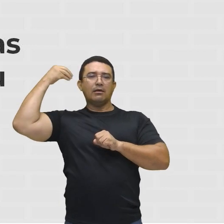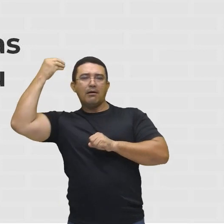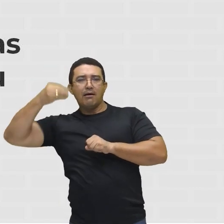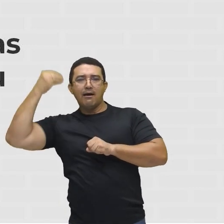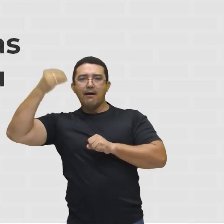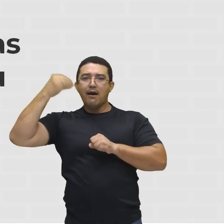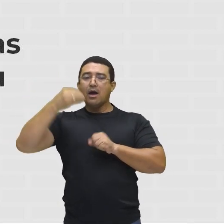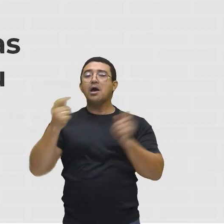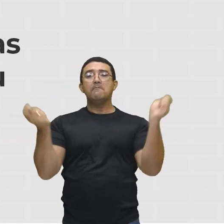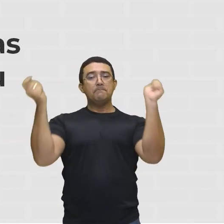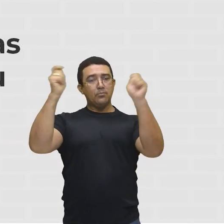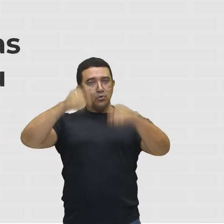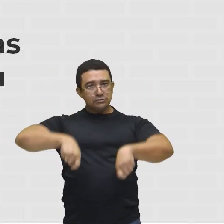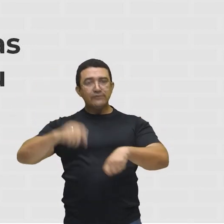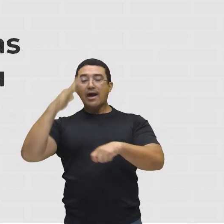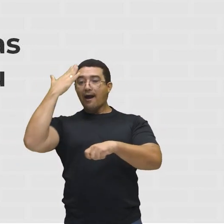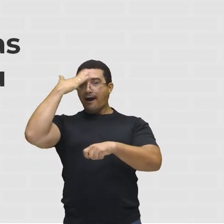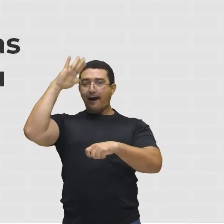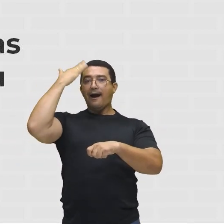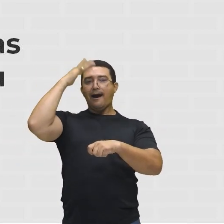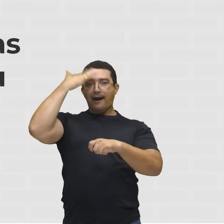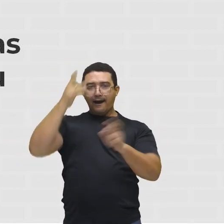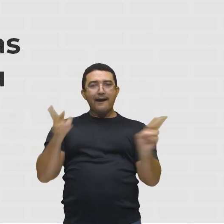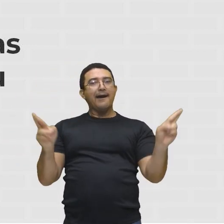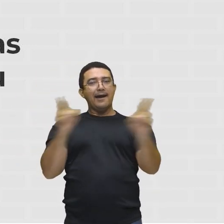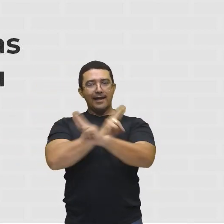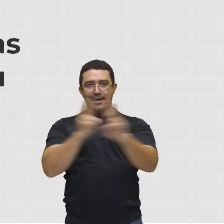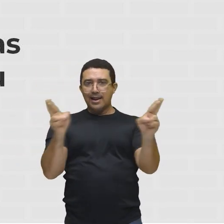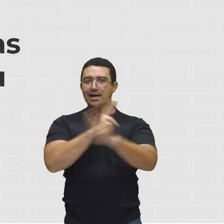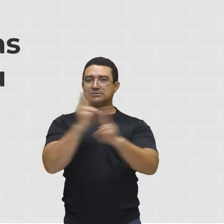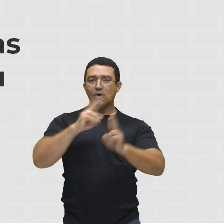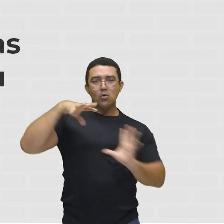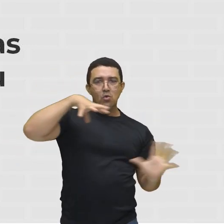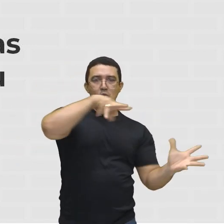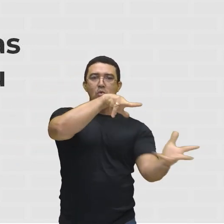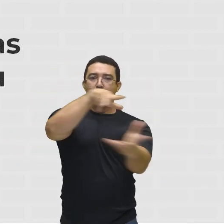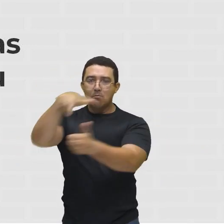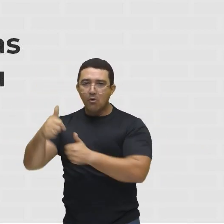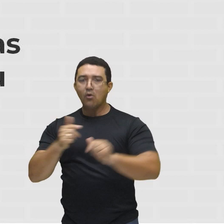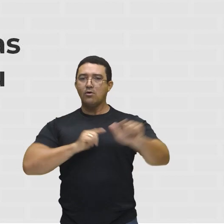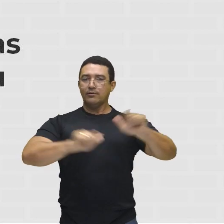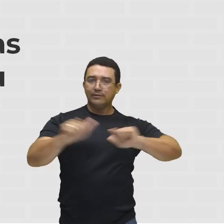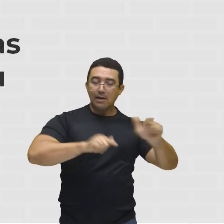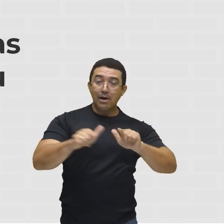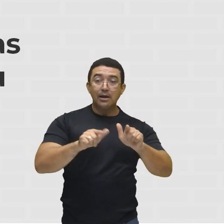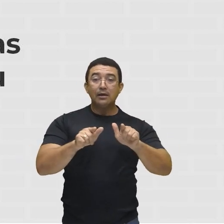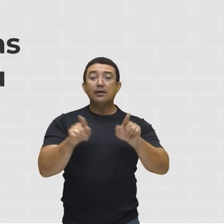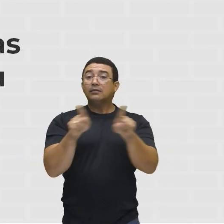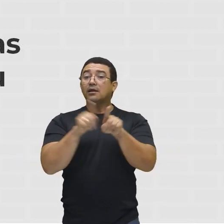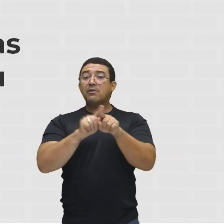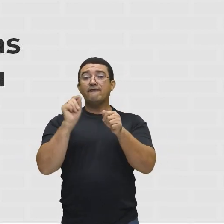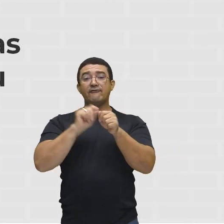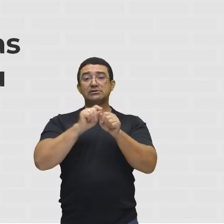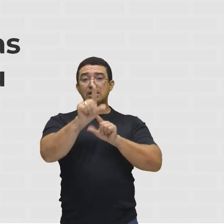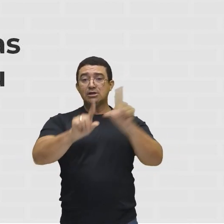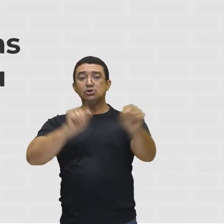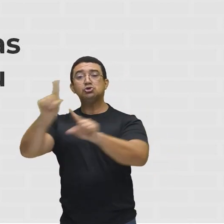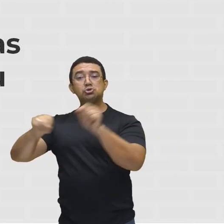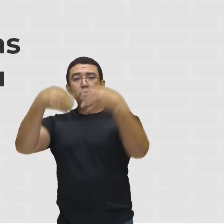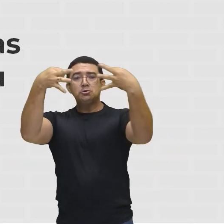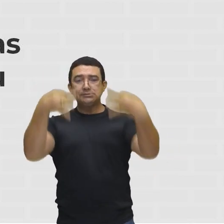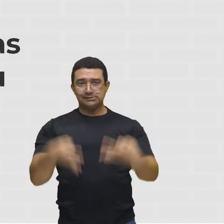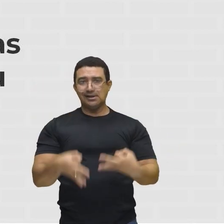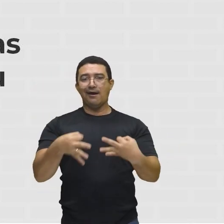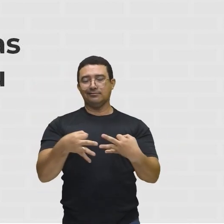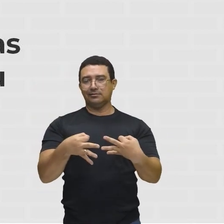lhe possibilitem entender as relações próprias do mundo do trabalho e fazer escolhas alinhadas ao exercício